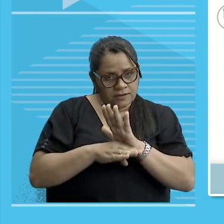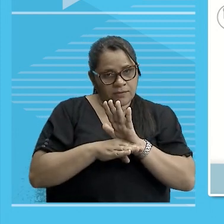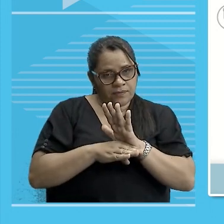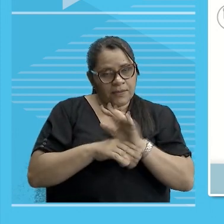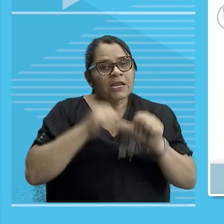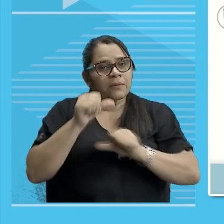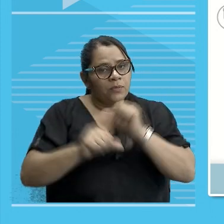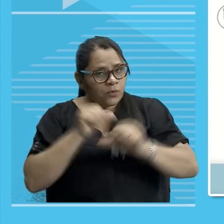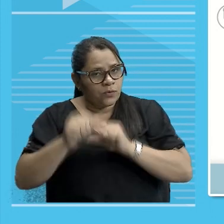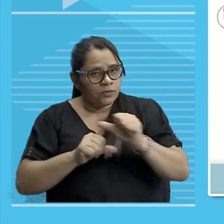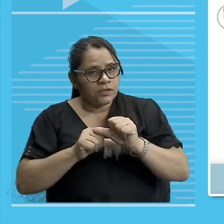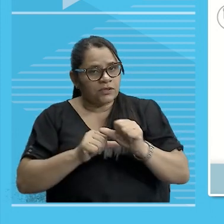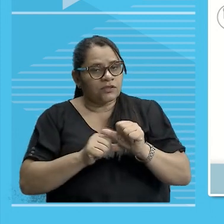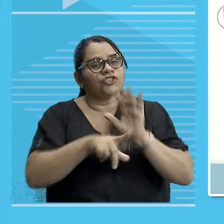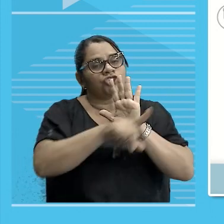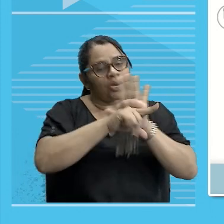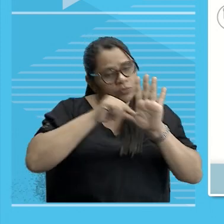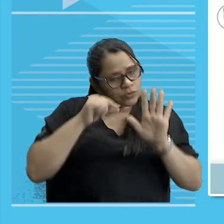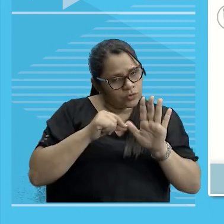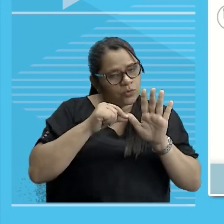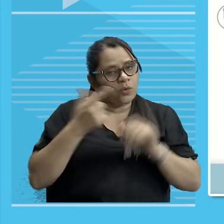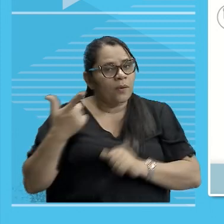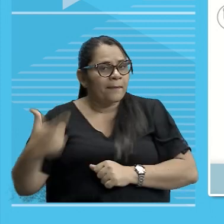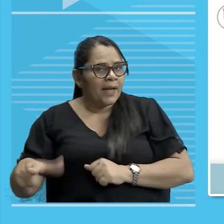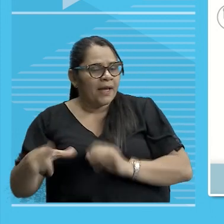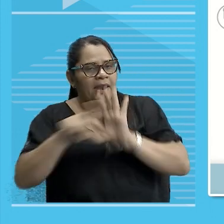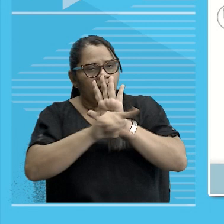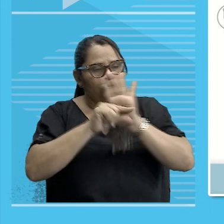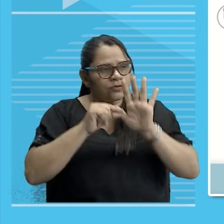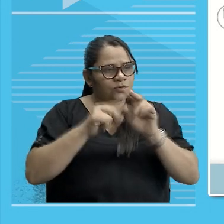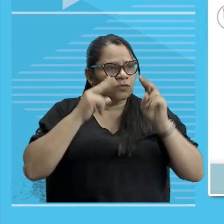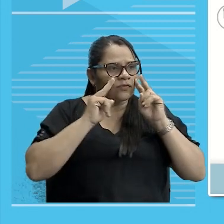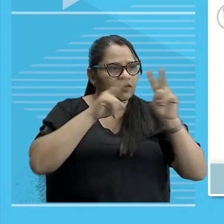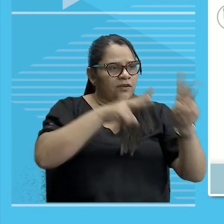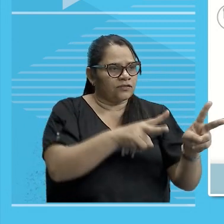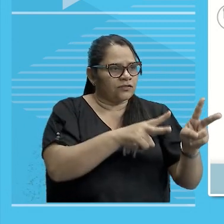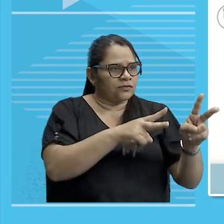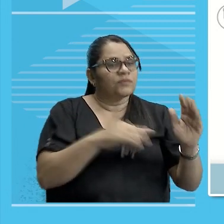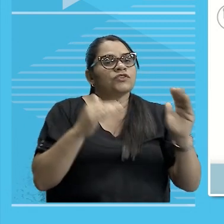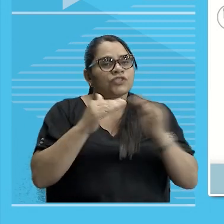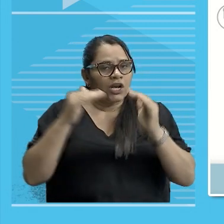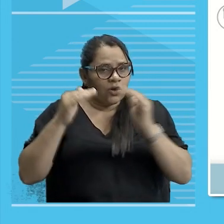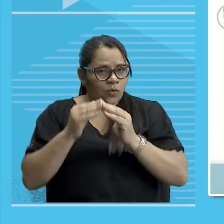autor por exemplo de acordo com Maximiano